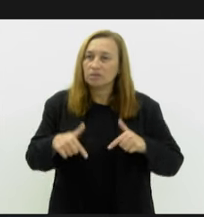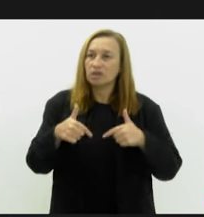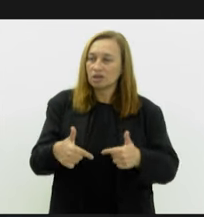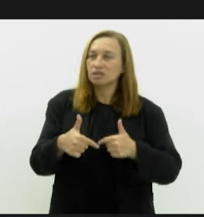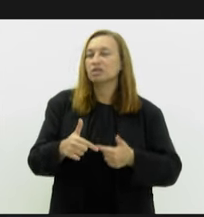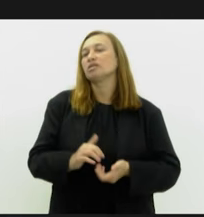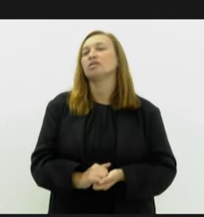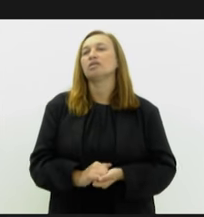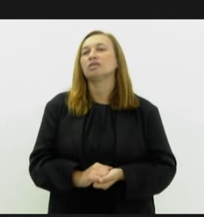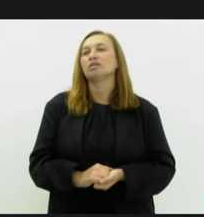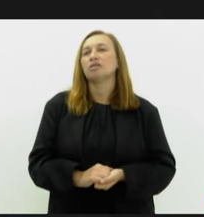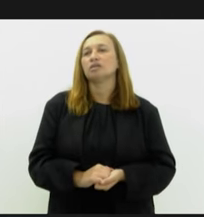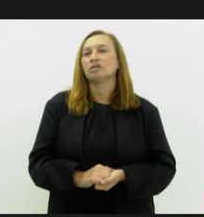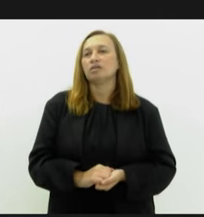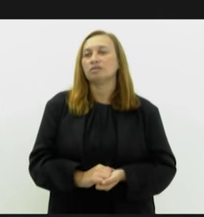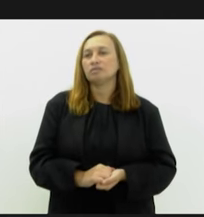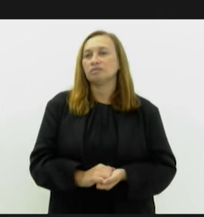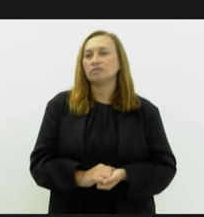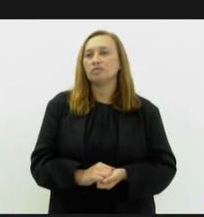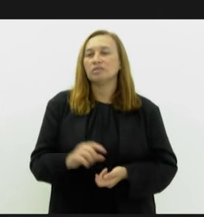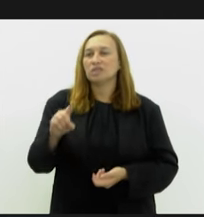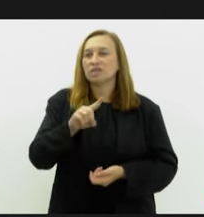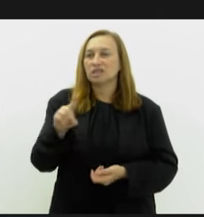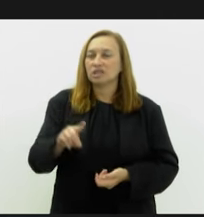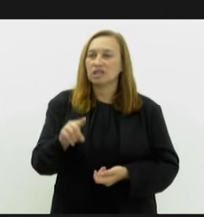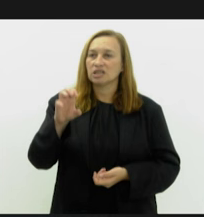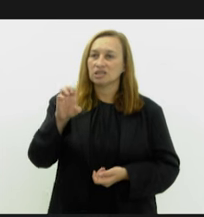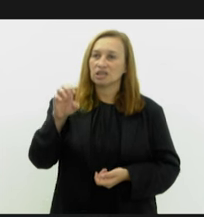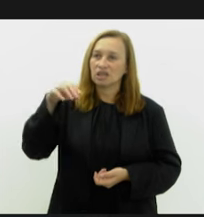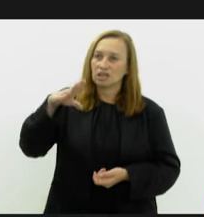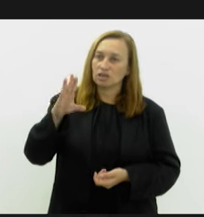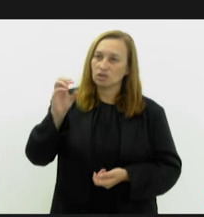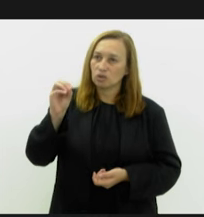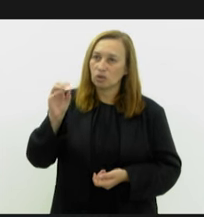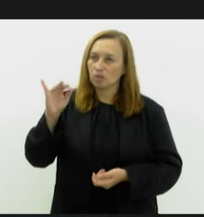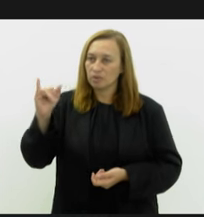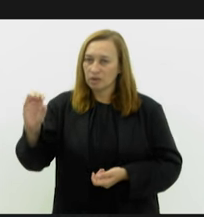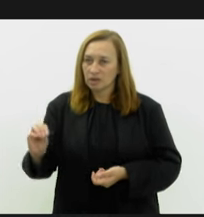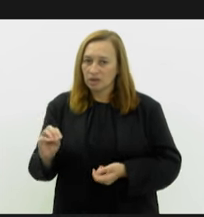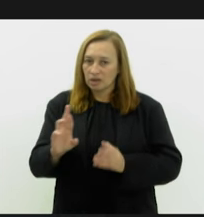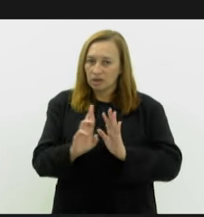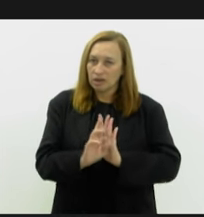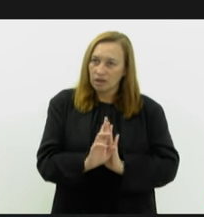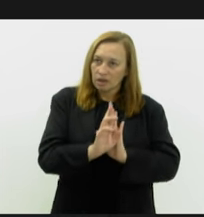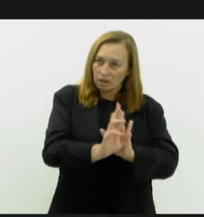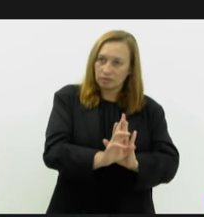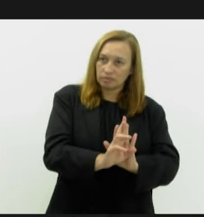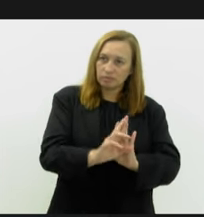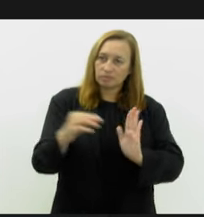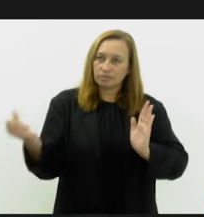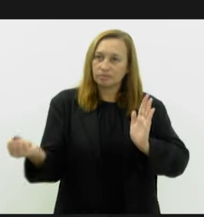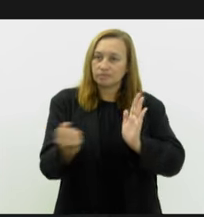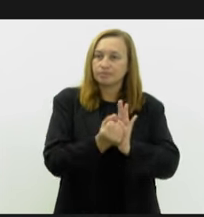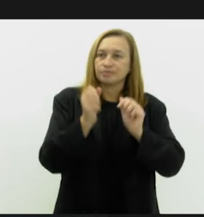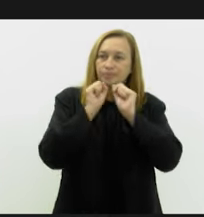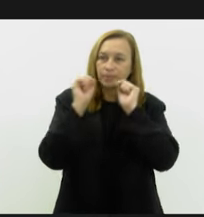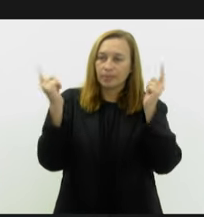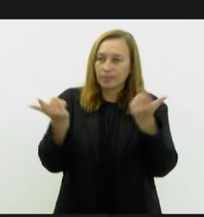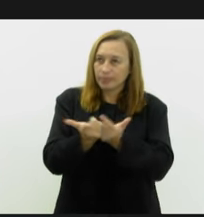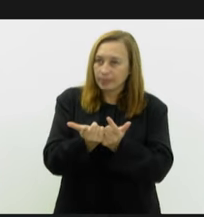E muito do que o Zenóbio representa, o Zenóbio é um símbolo da Assembleia